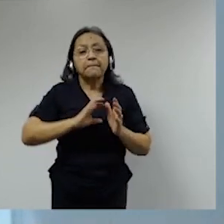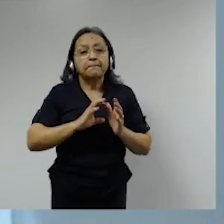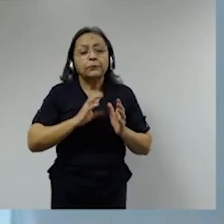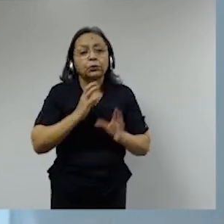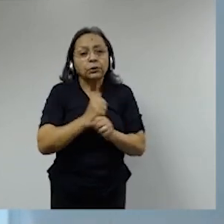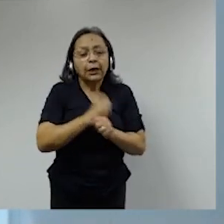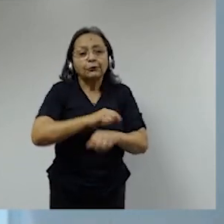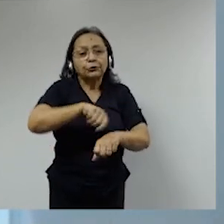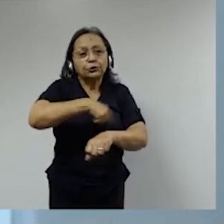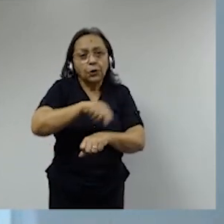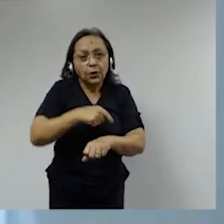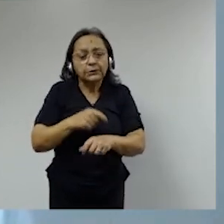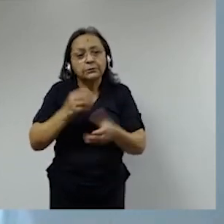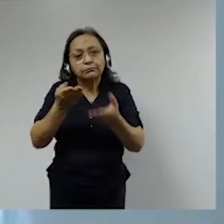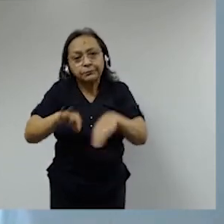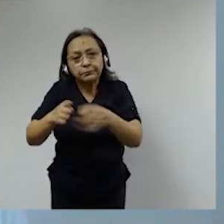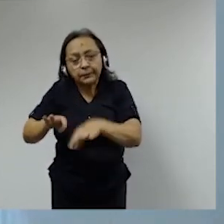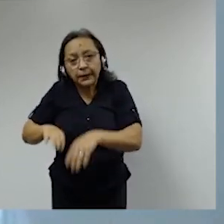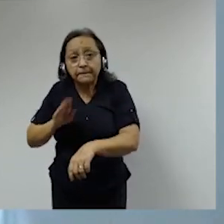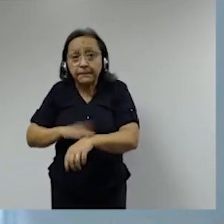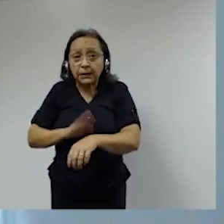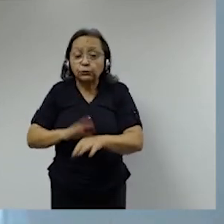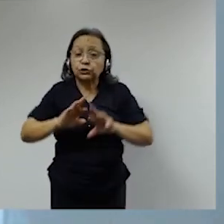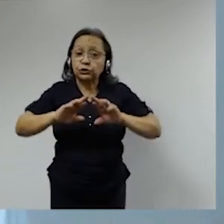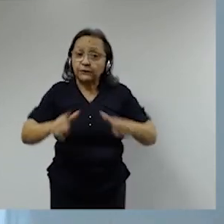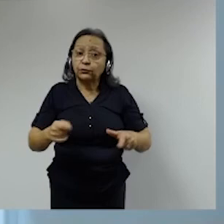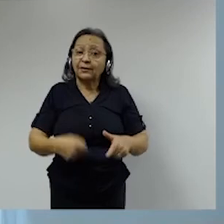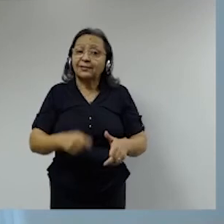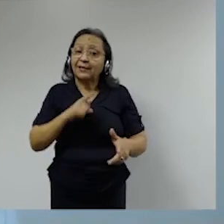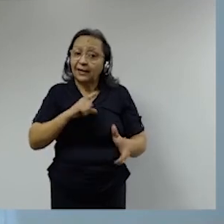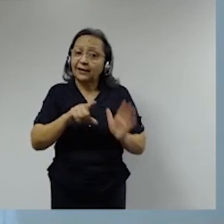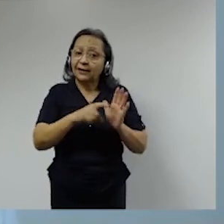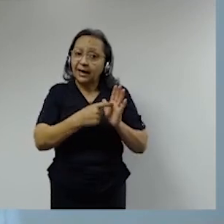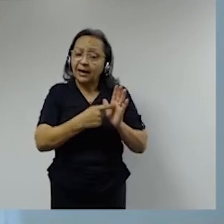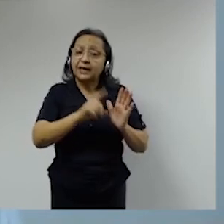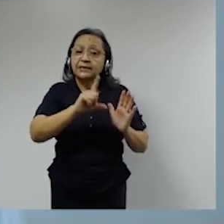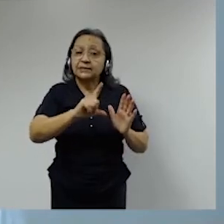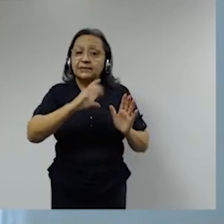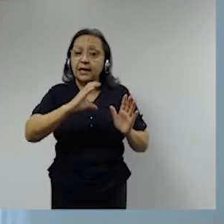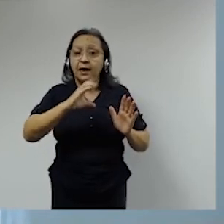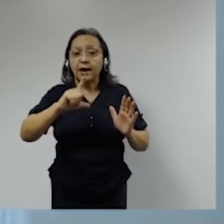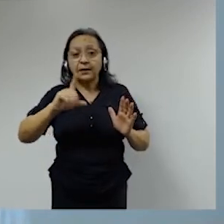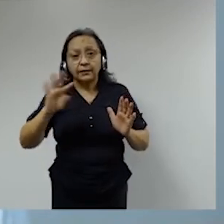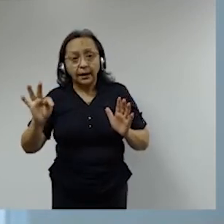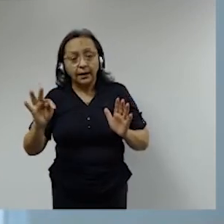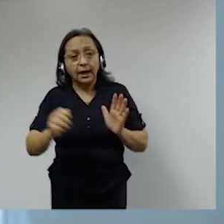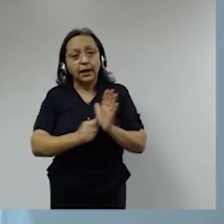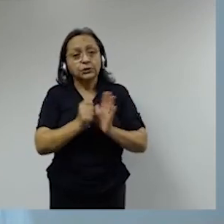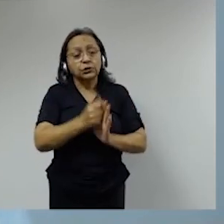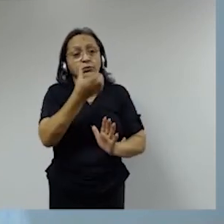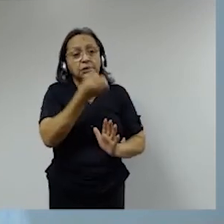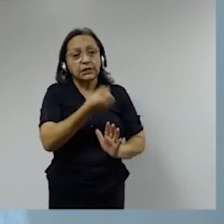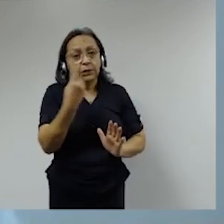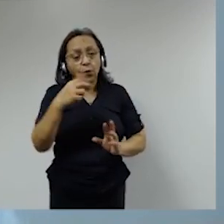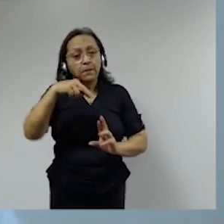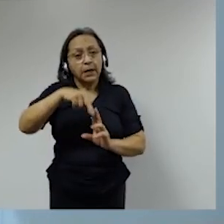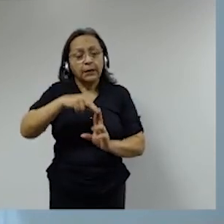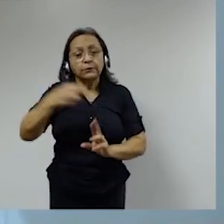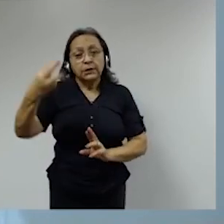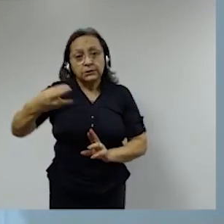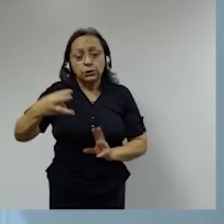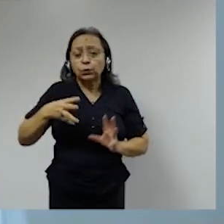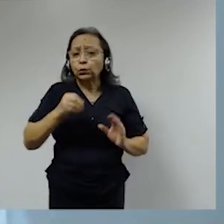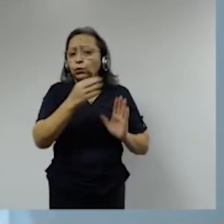compensatório da paralisação em período diferente daquele que é previsto na CLT no artigo 61, parágrafo 3º. Tudo isso